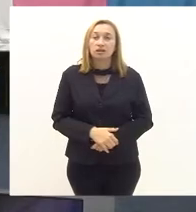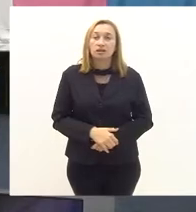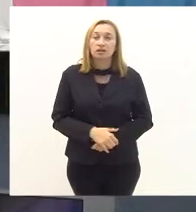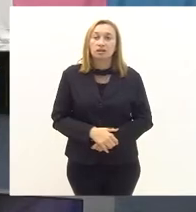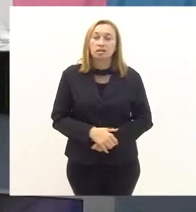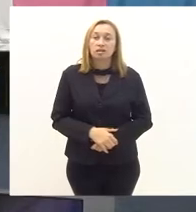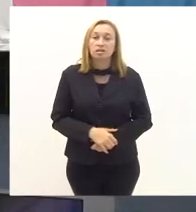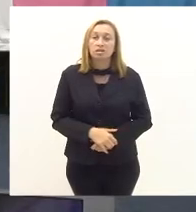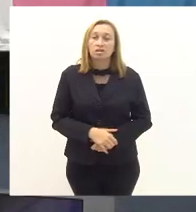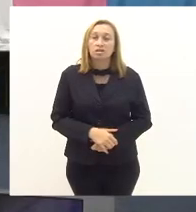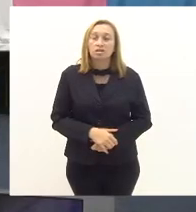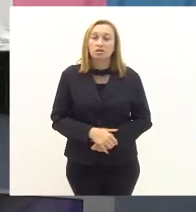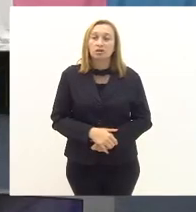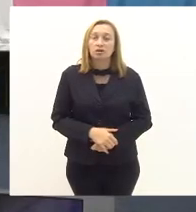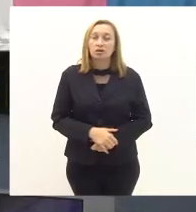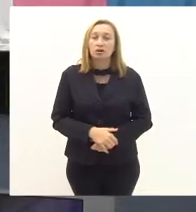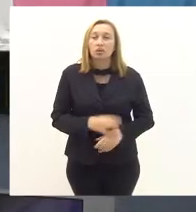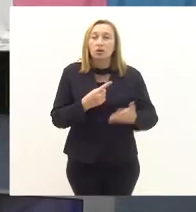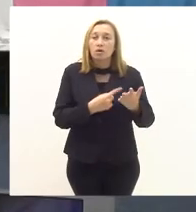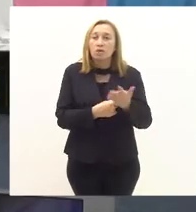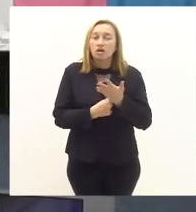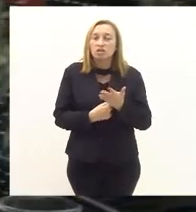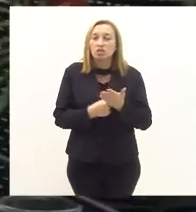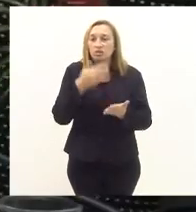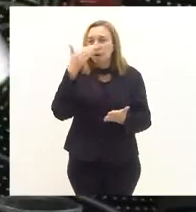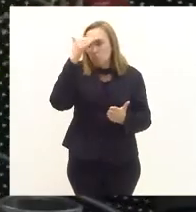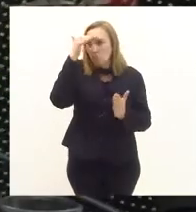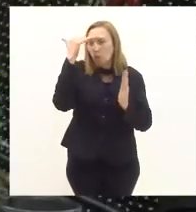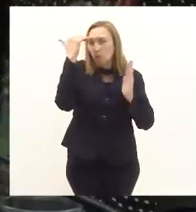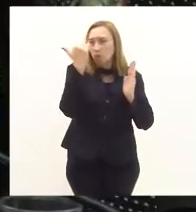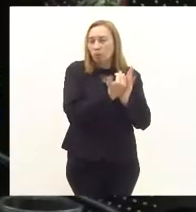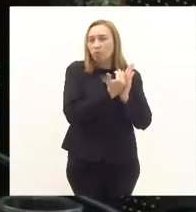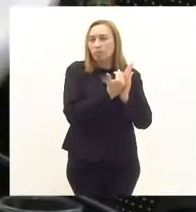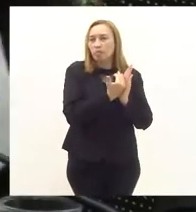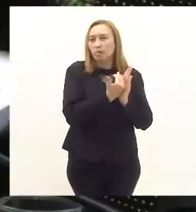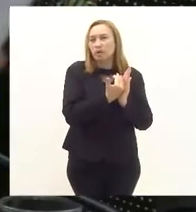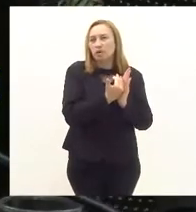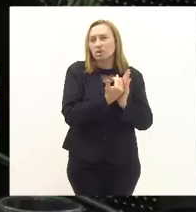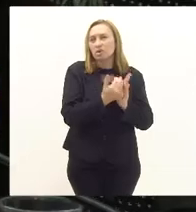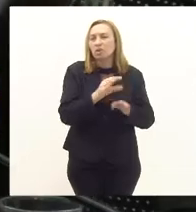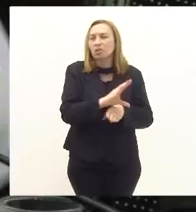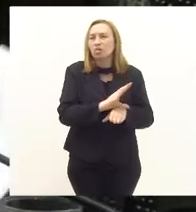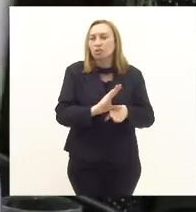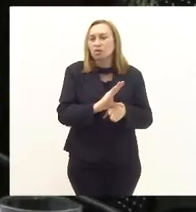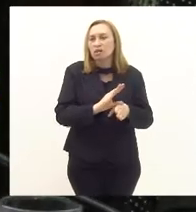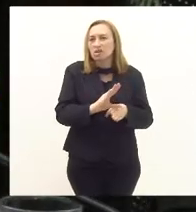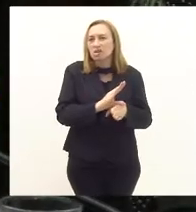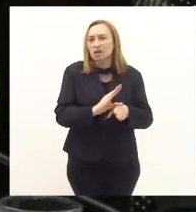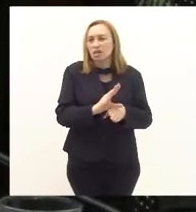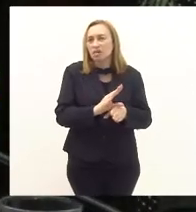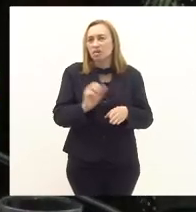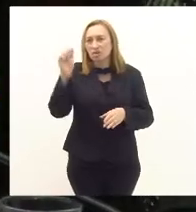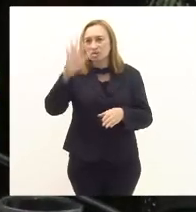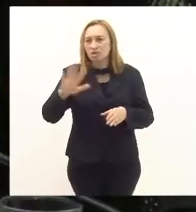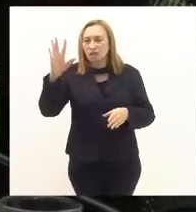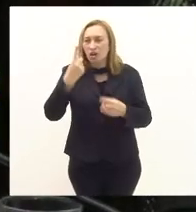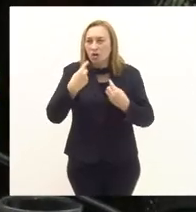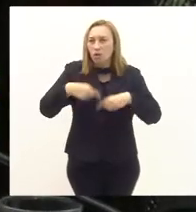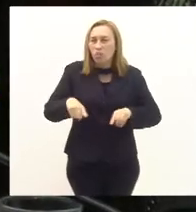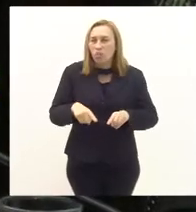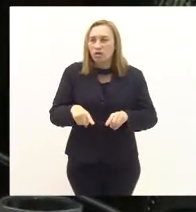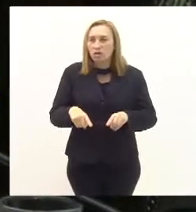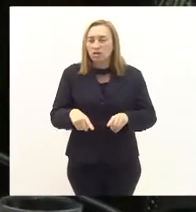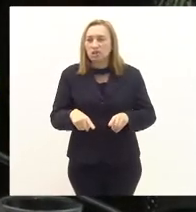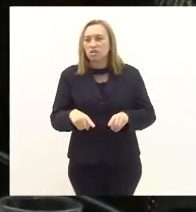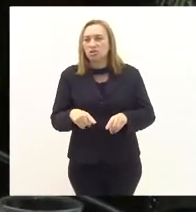sim, uma intervenção para cumprir a resolução do Conselho Nacional de Combate à Discriminação, que é descumprida pelas